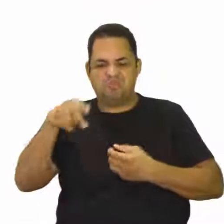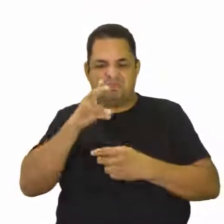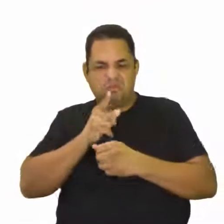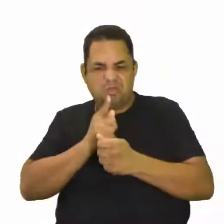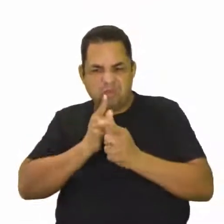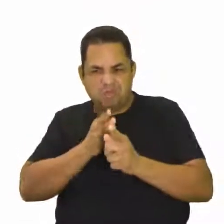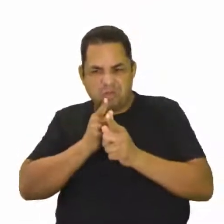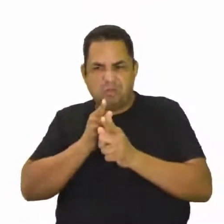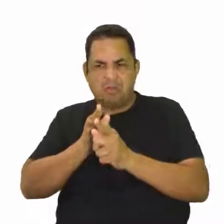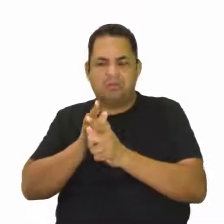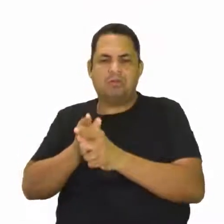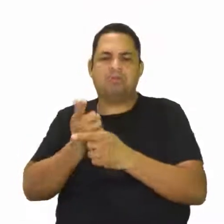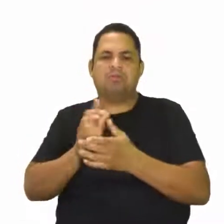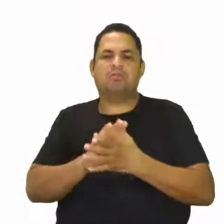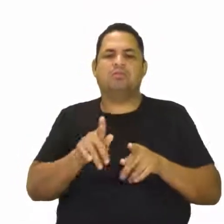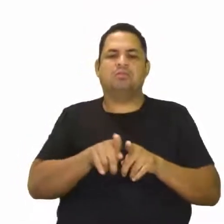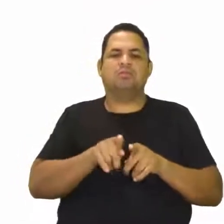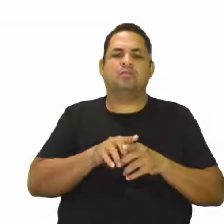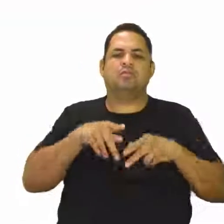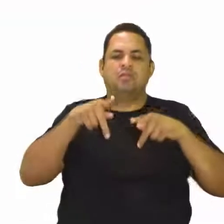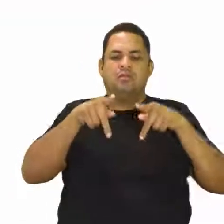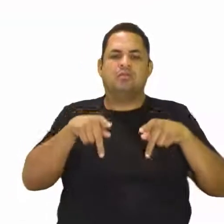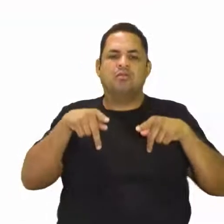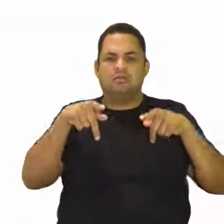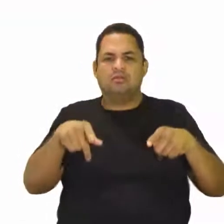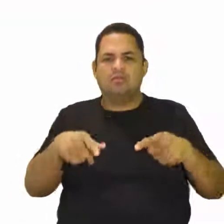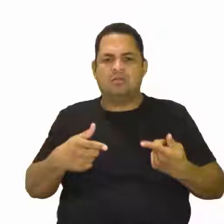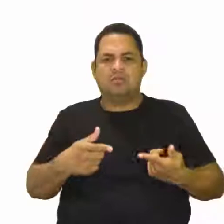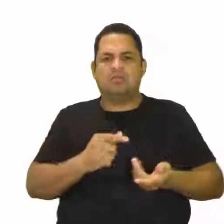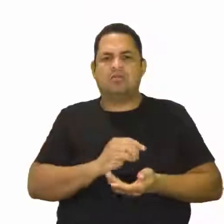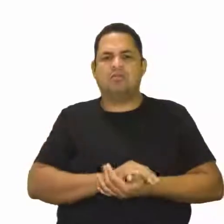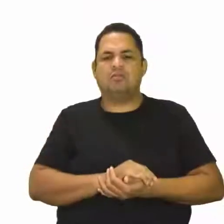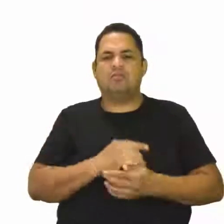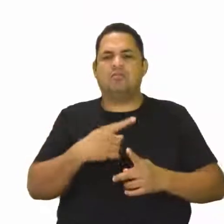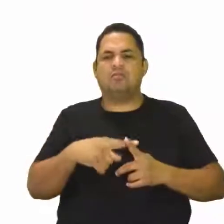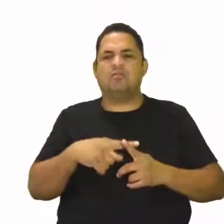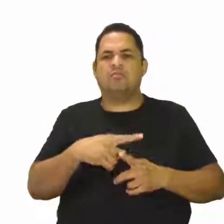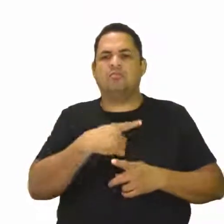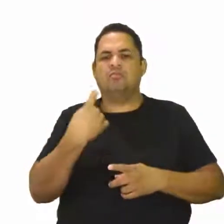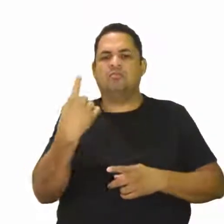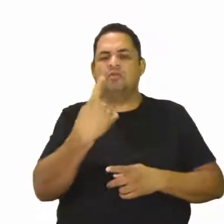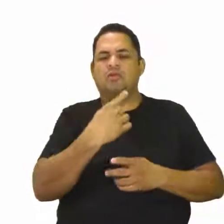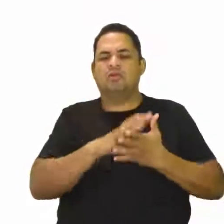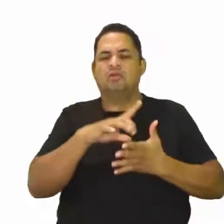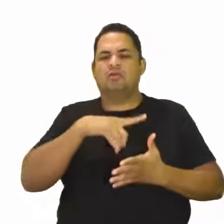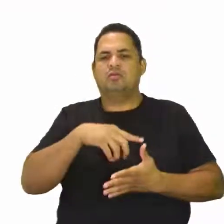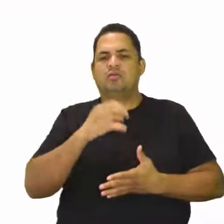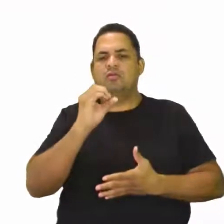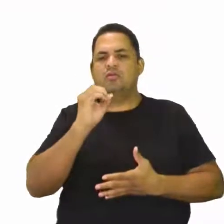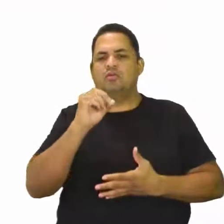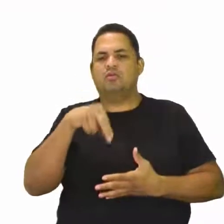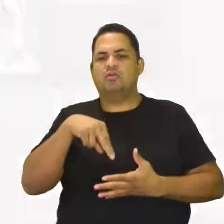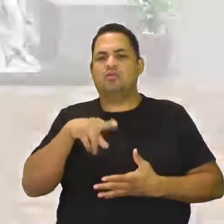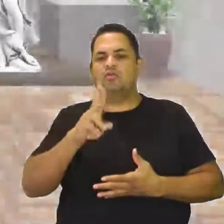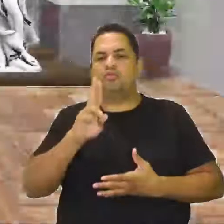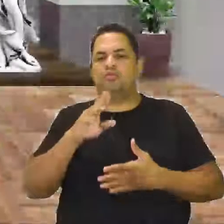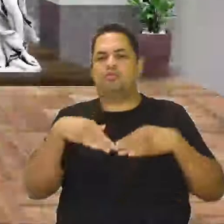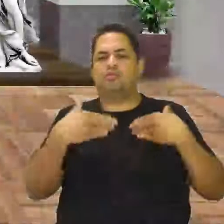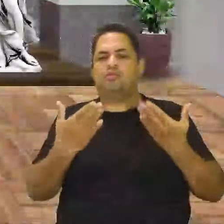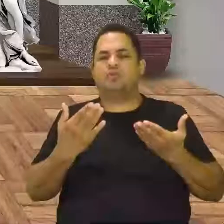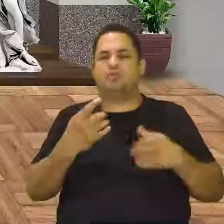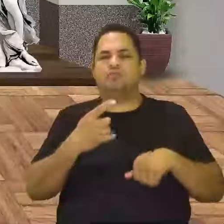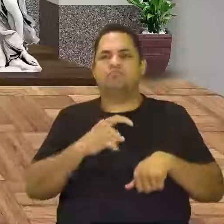perseguição. Então é um povo... Porque nós tivemos a ONU, no mesmo momento que